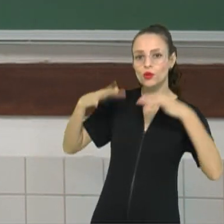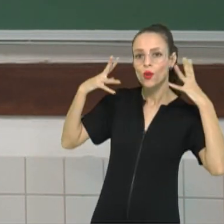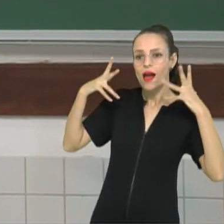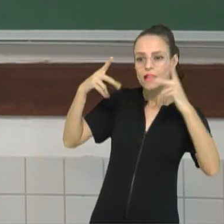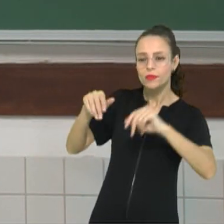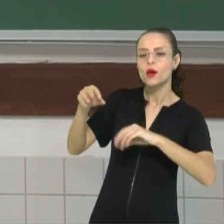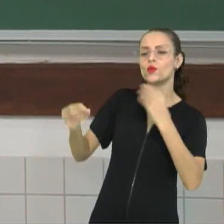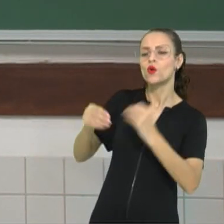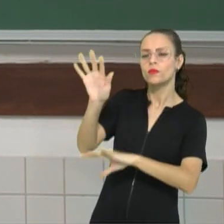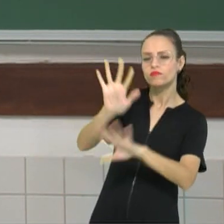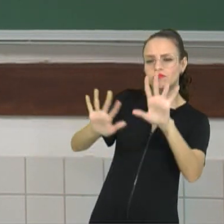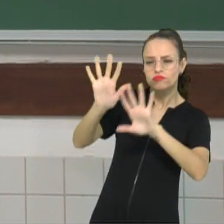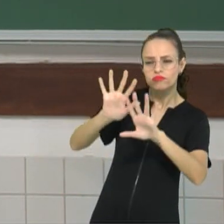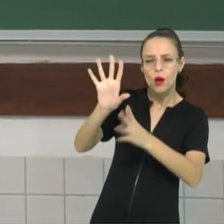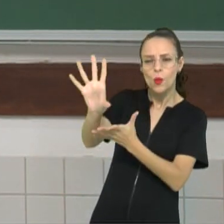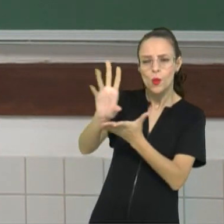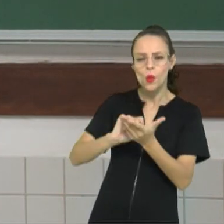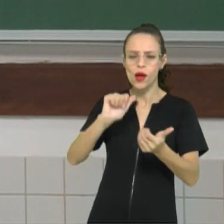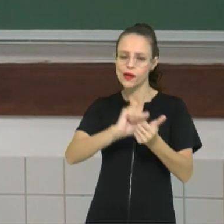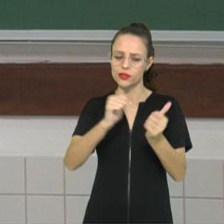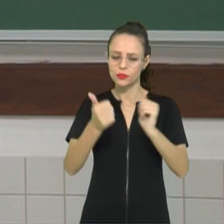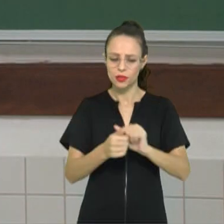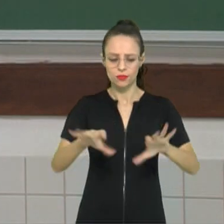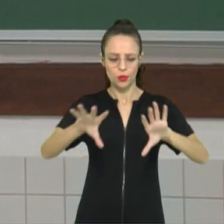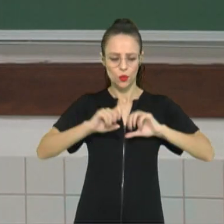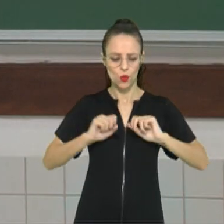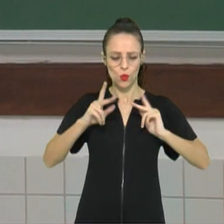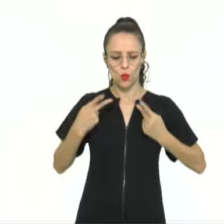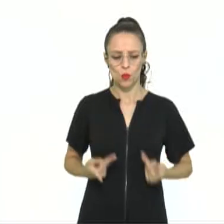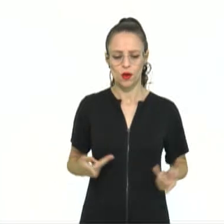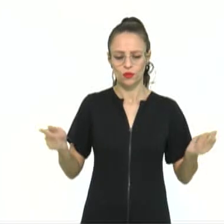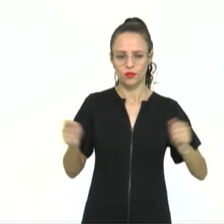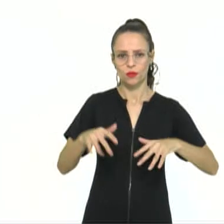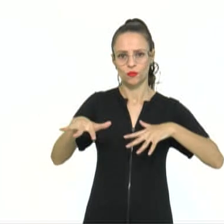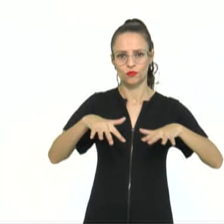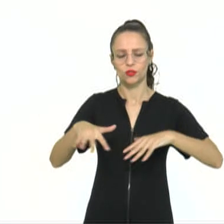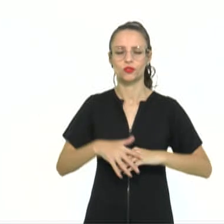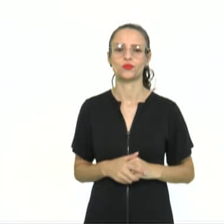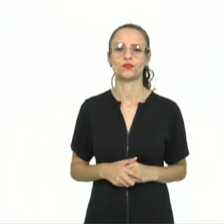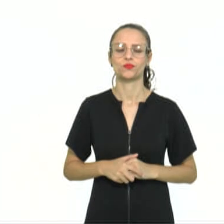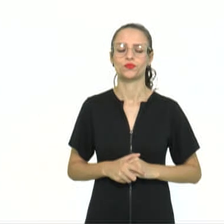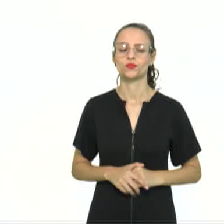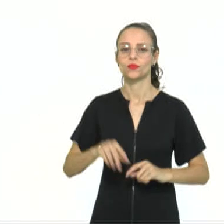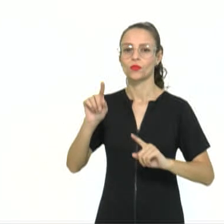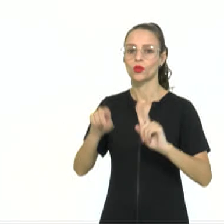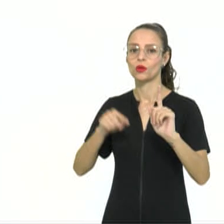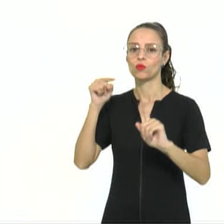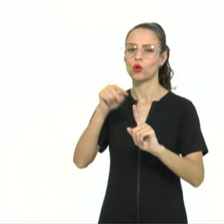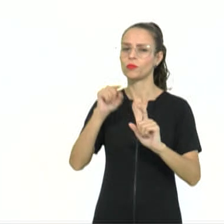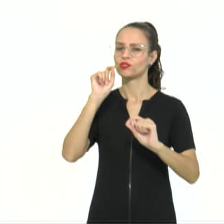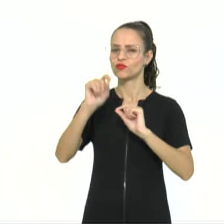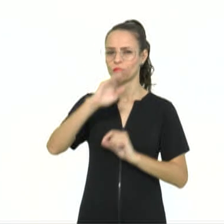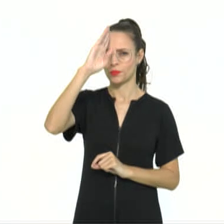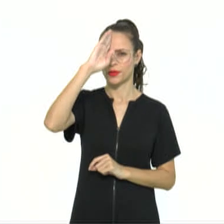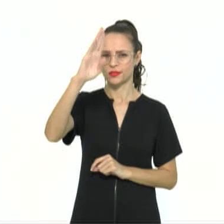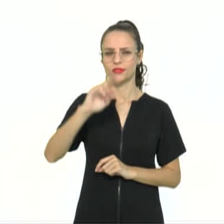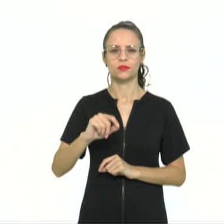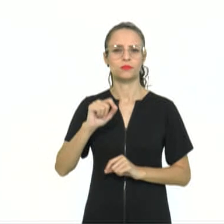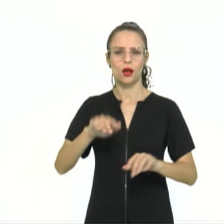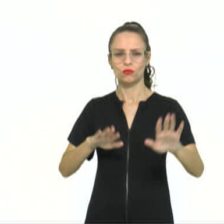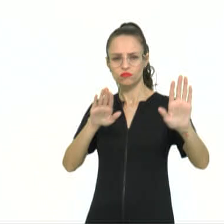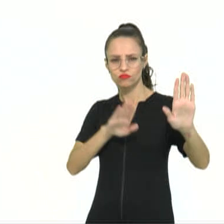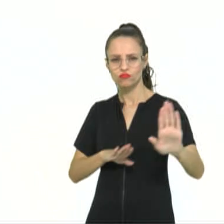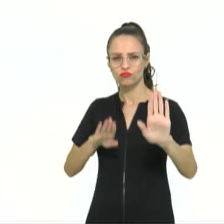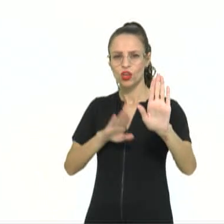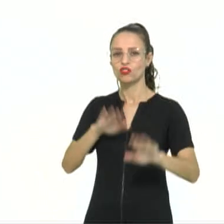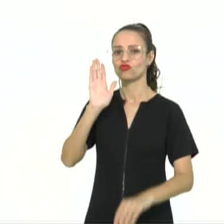adaptando-se dos movimentos que os animais apresentavam. O legado do Kung Fu é carregado por mais de 5.000